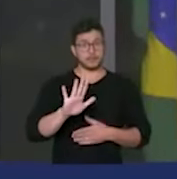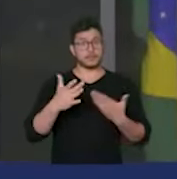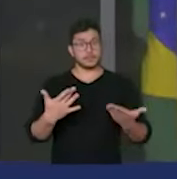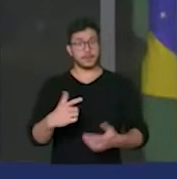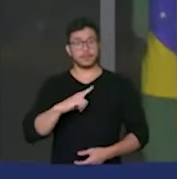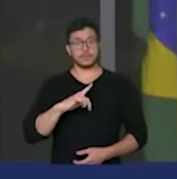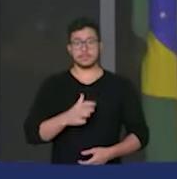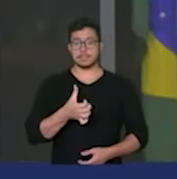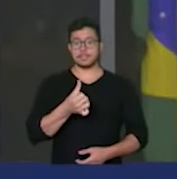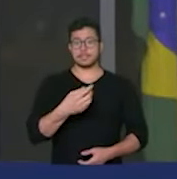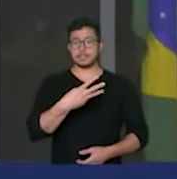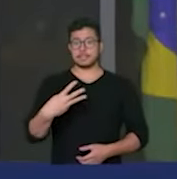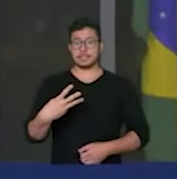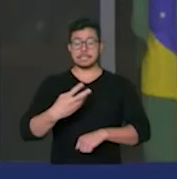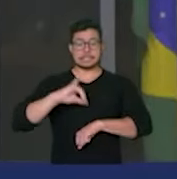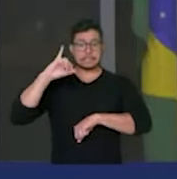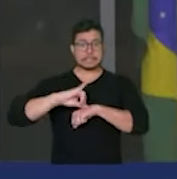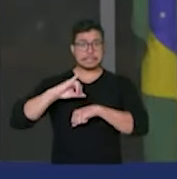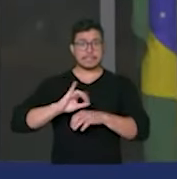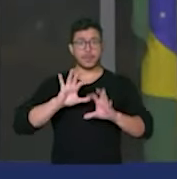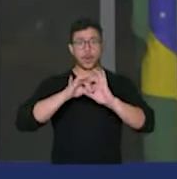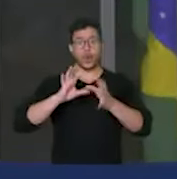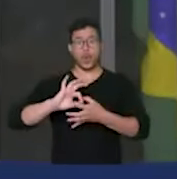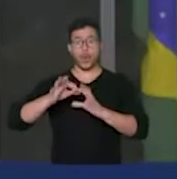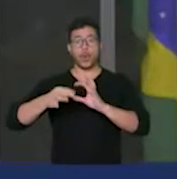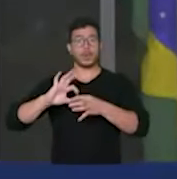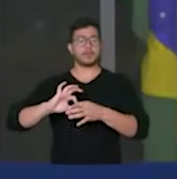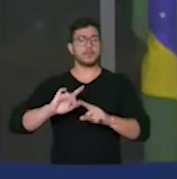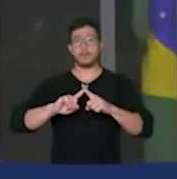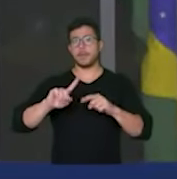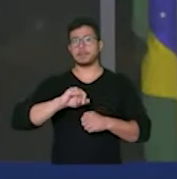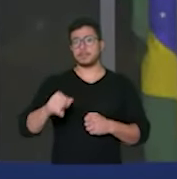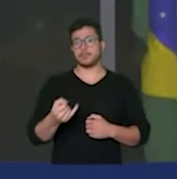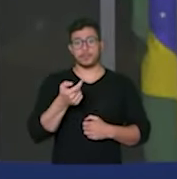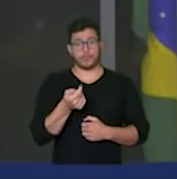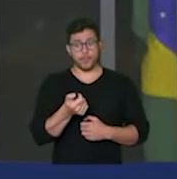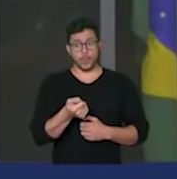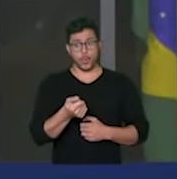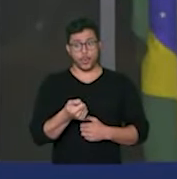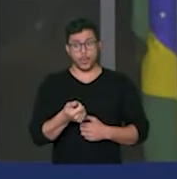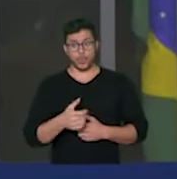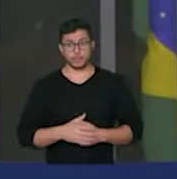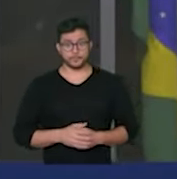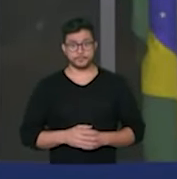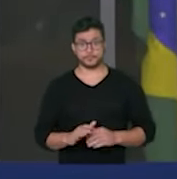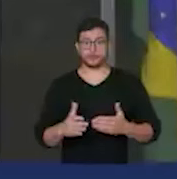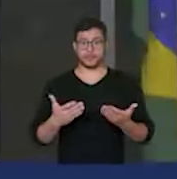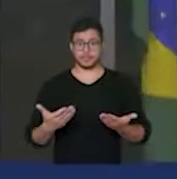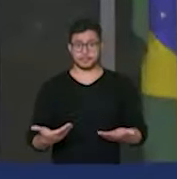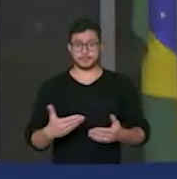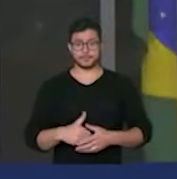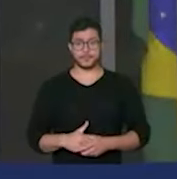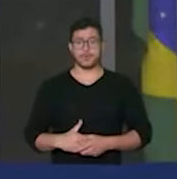centros olímpicos de treinamento, e que foram muito pouco aproveitados até hoje. O olhar do